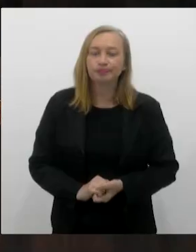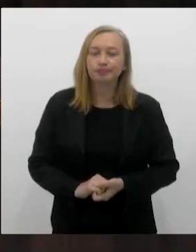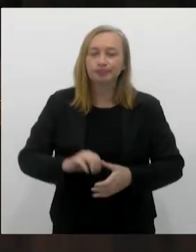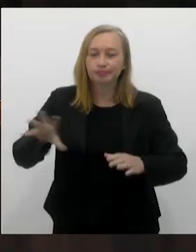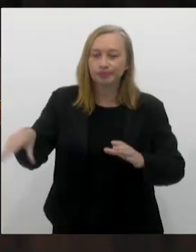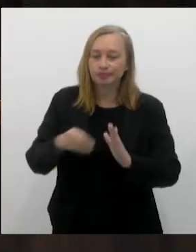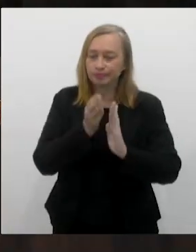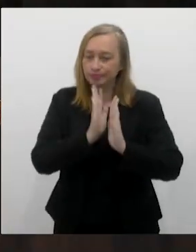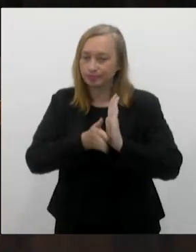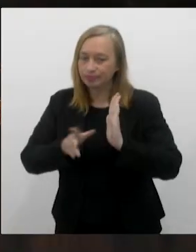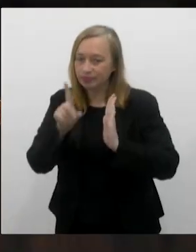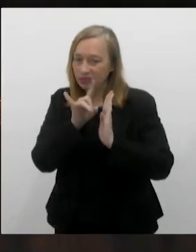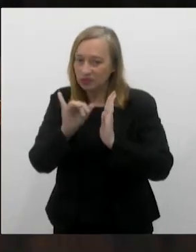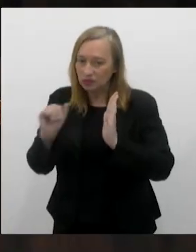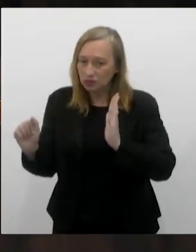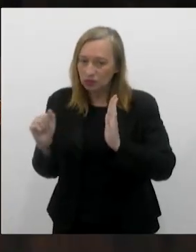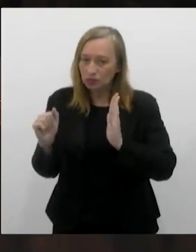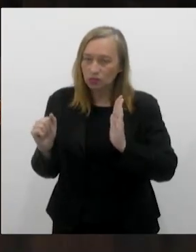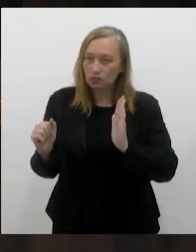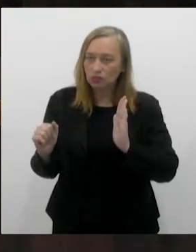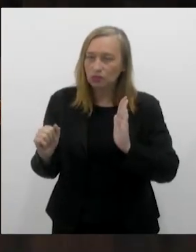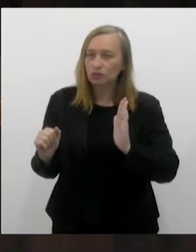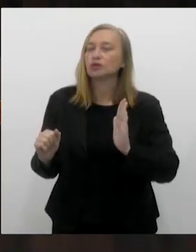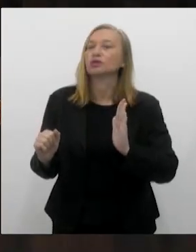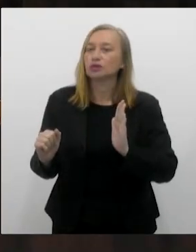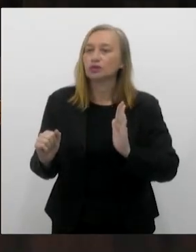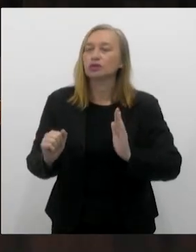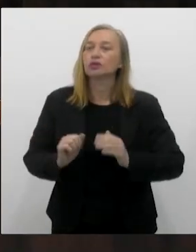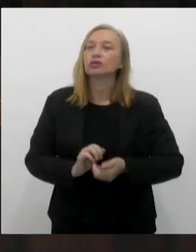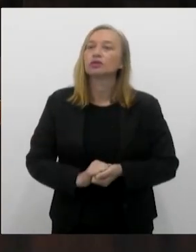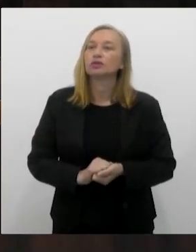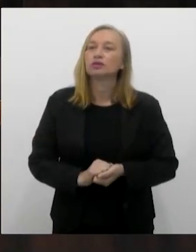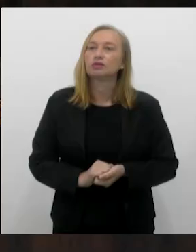Incluídos na ordem do dia, de acordo